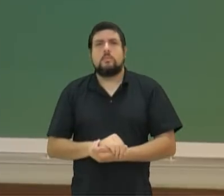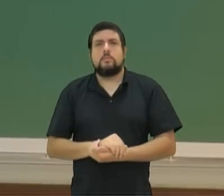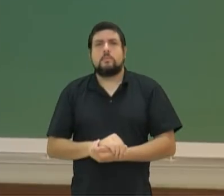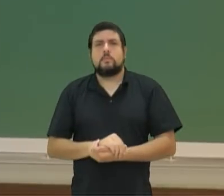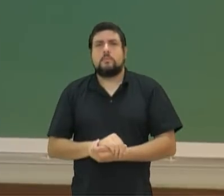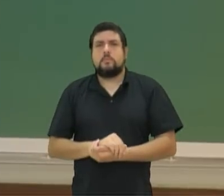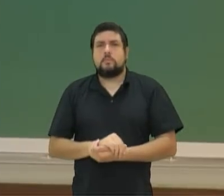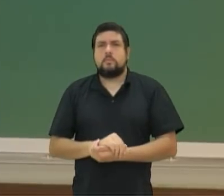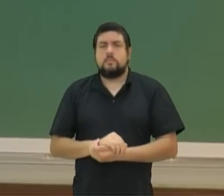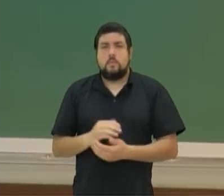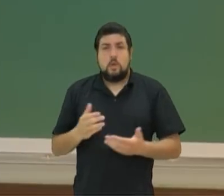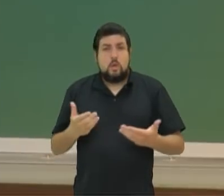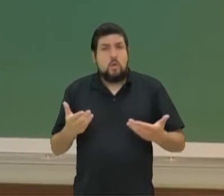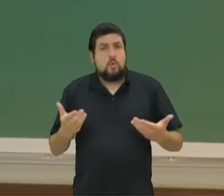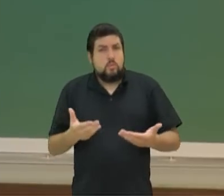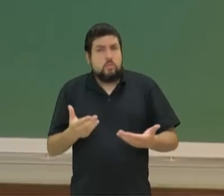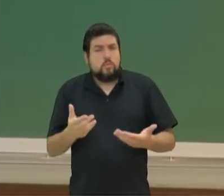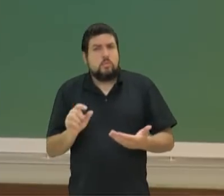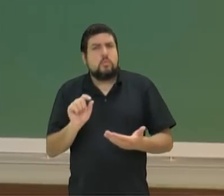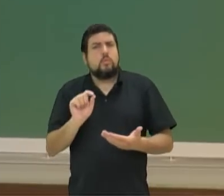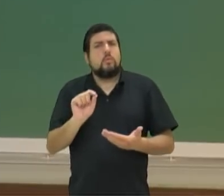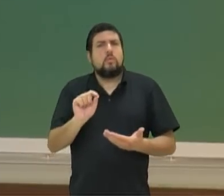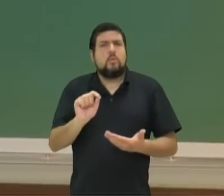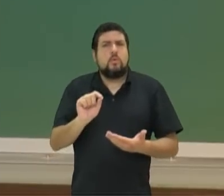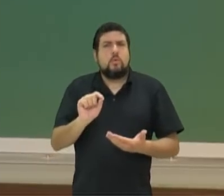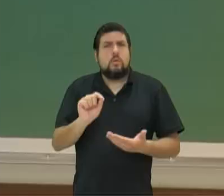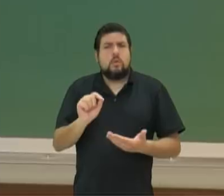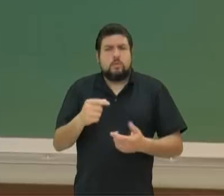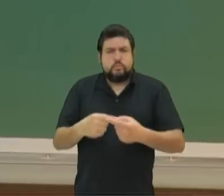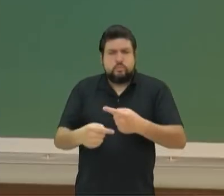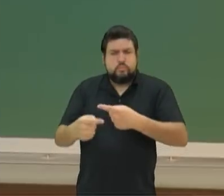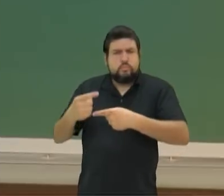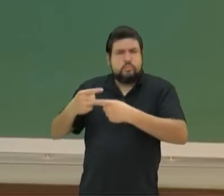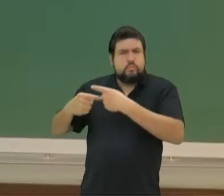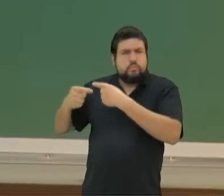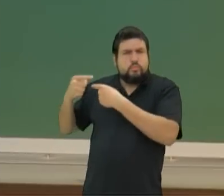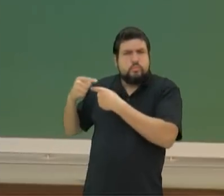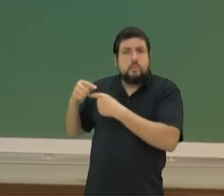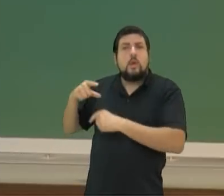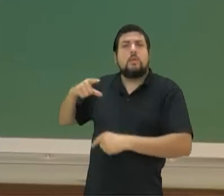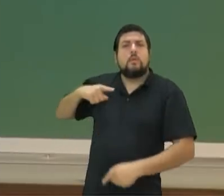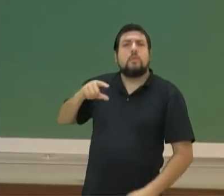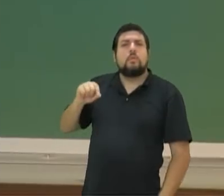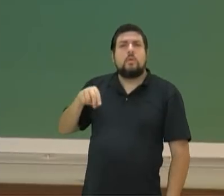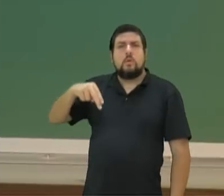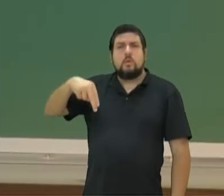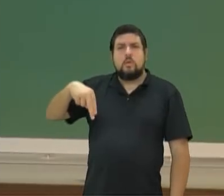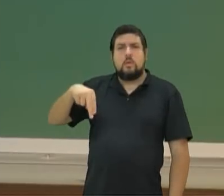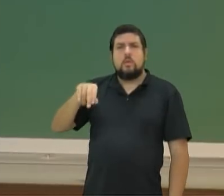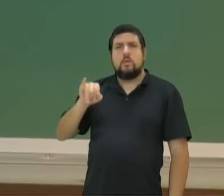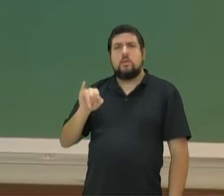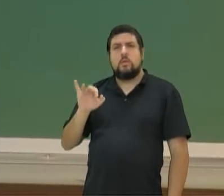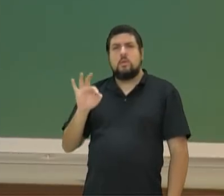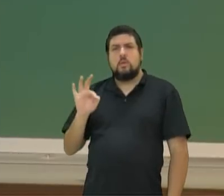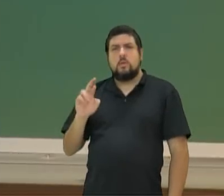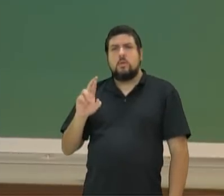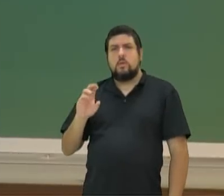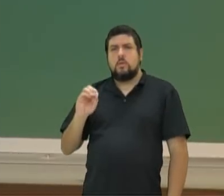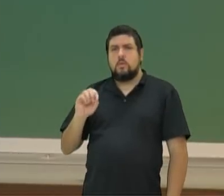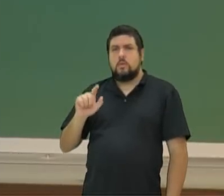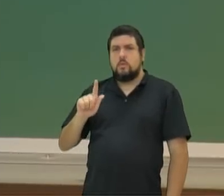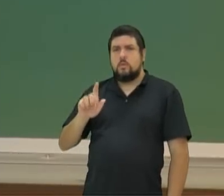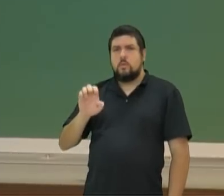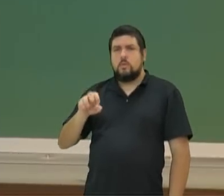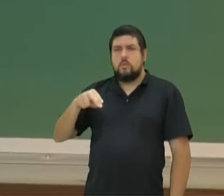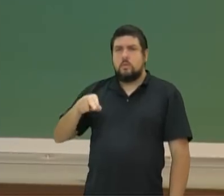na nossa atmosfera, é o nitrogênio. E ele está aqui desde a formação da Terra. A gente fala bastante de efeito